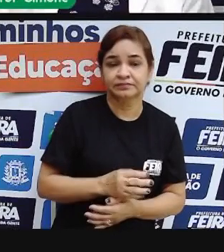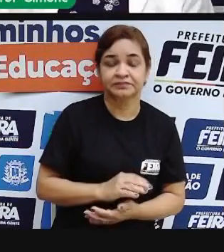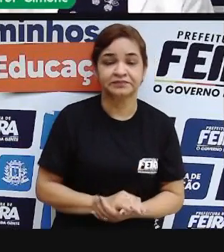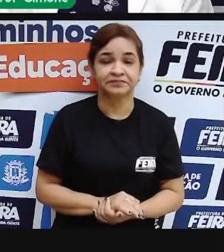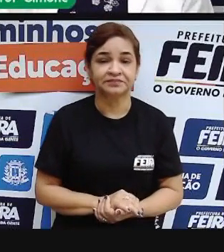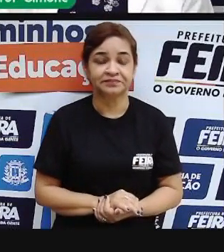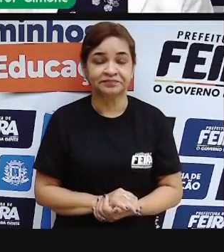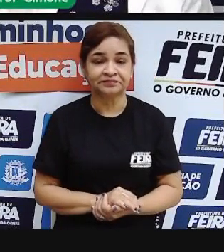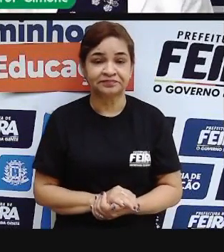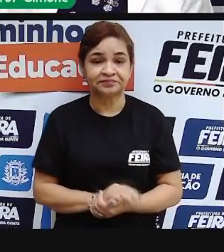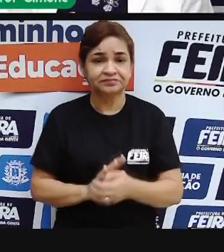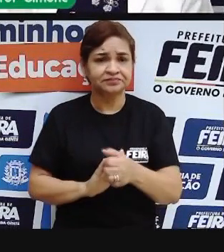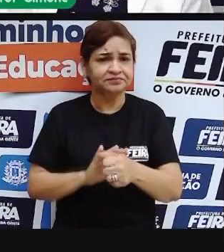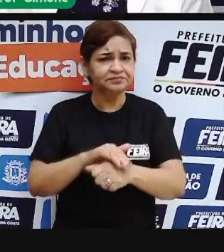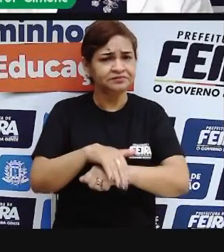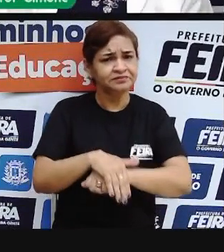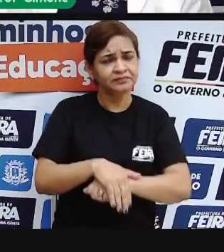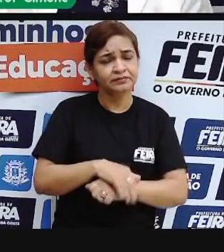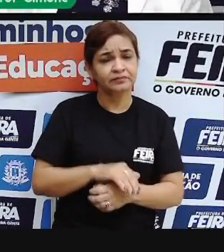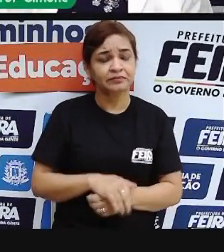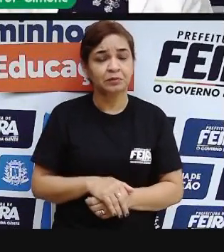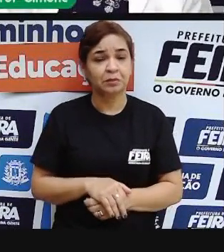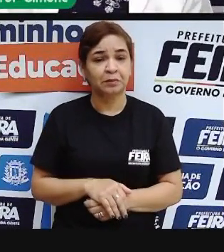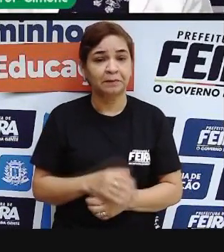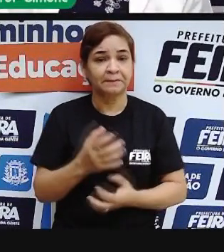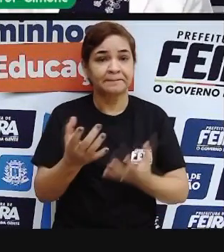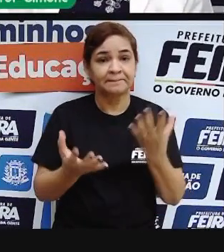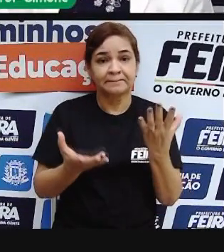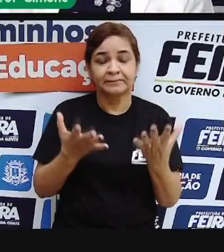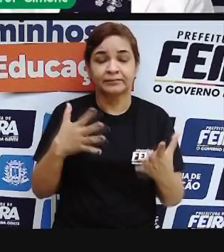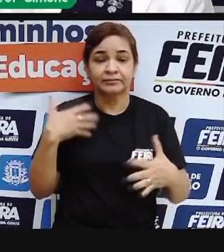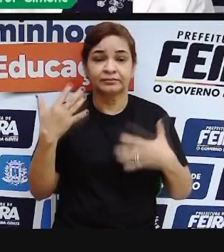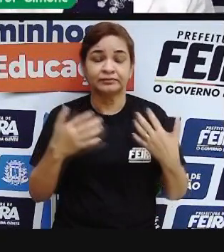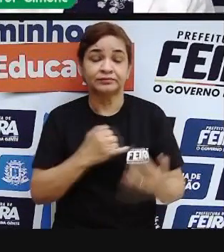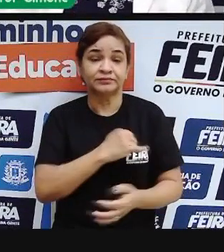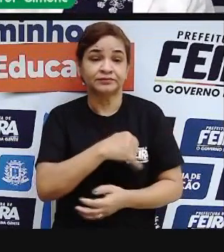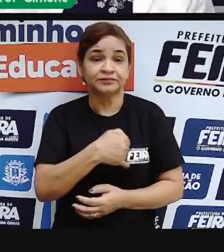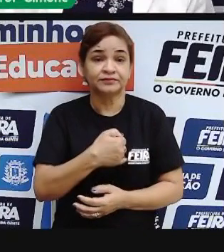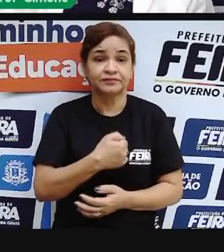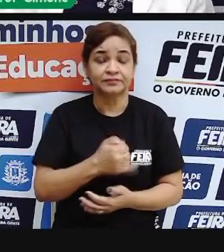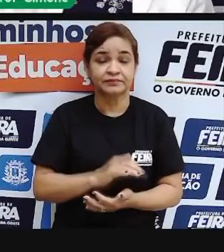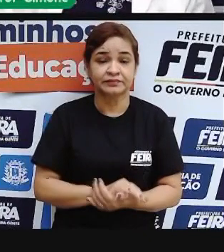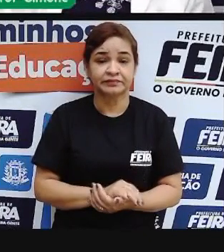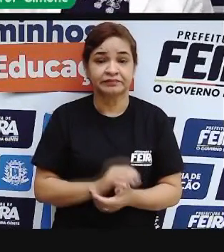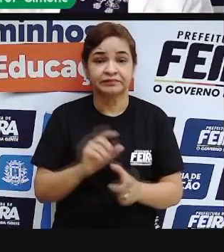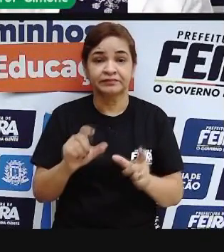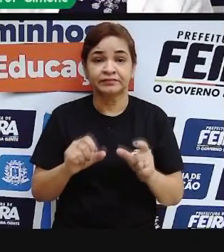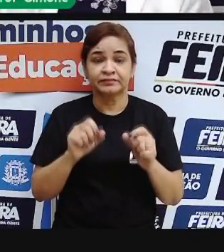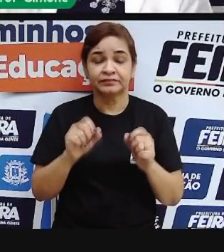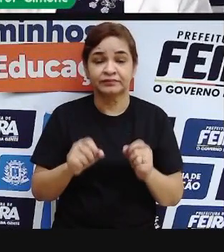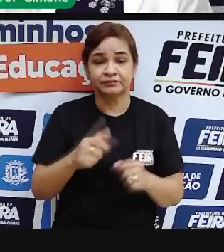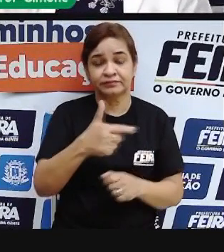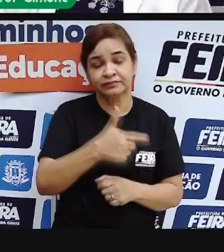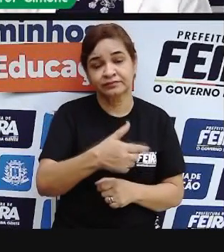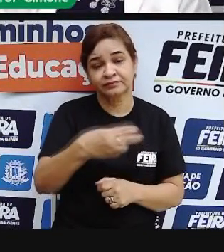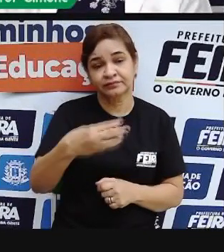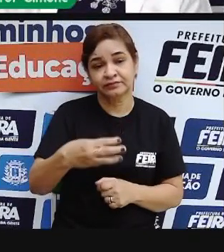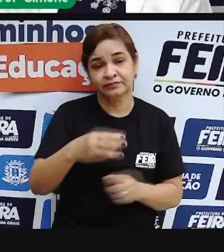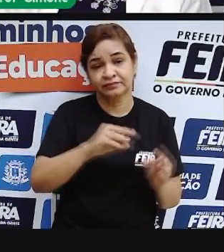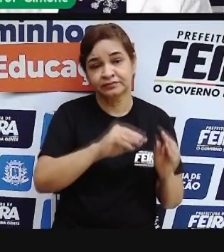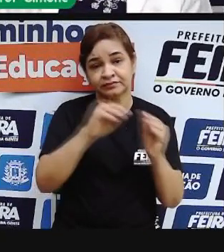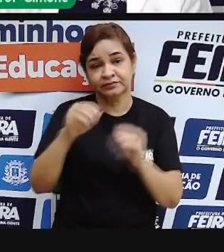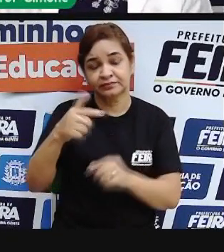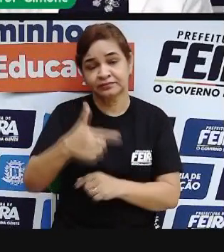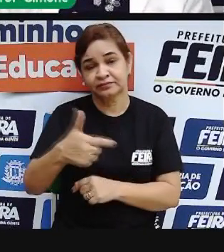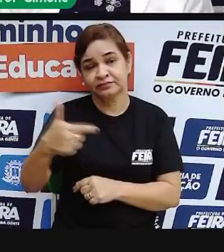A noite de São João, né, que ele fala aqui, normalmente é a virada do dia 23 para o dia 24